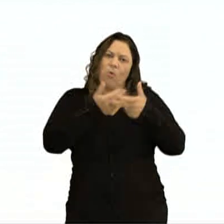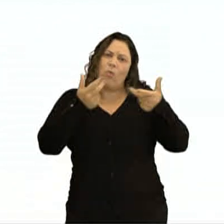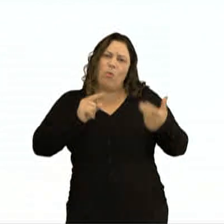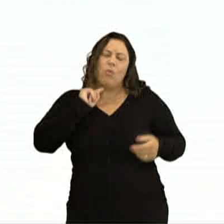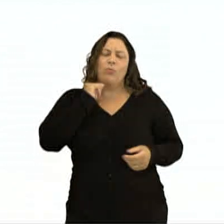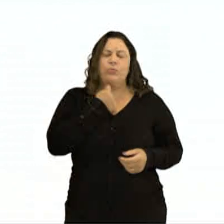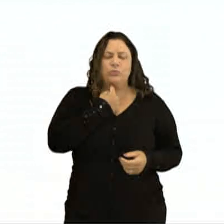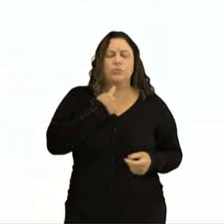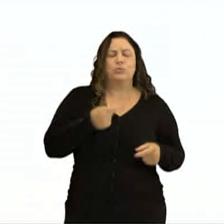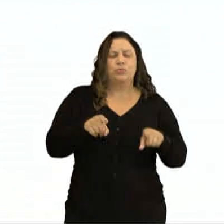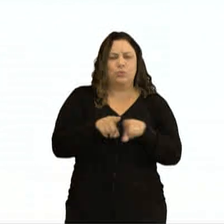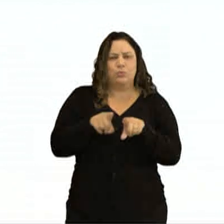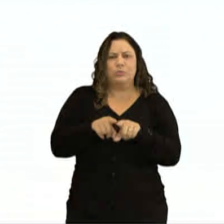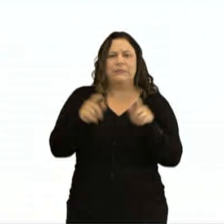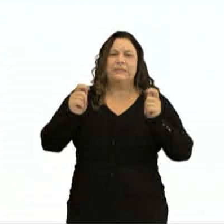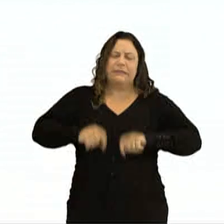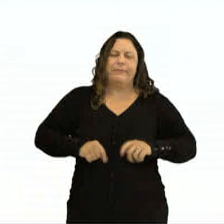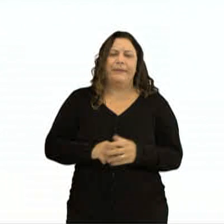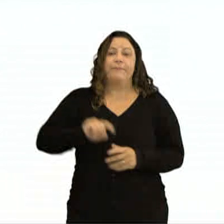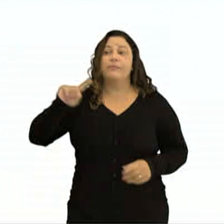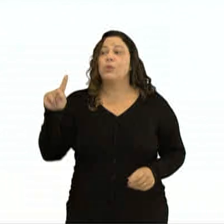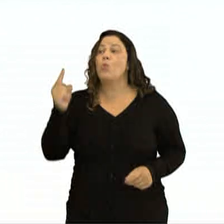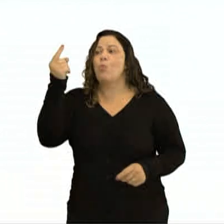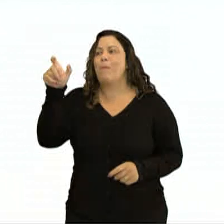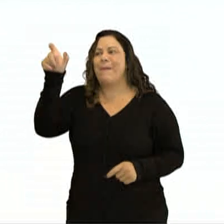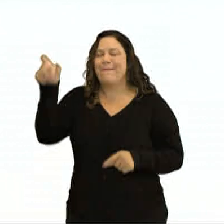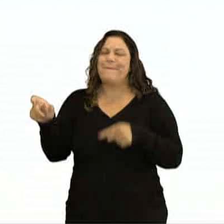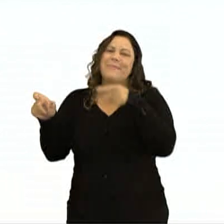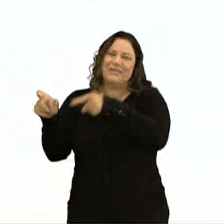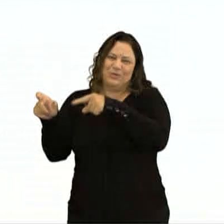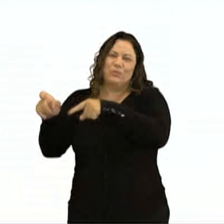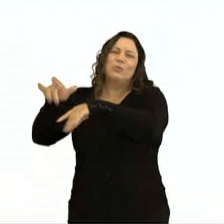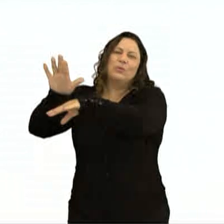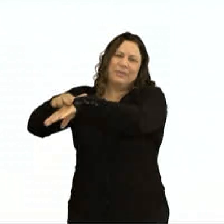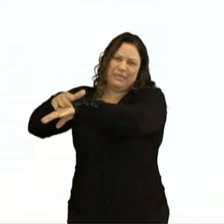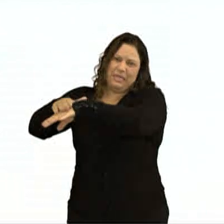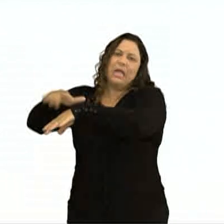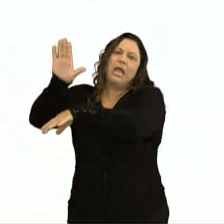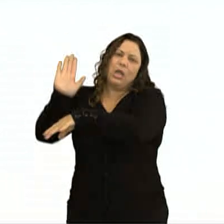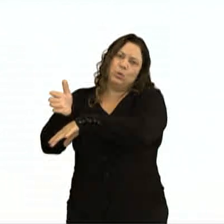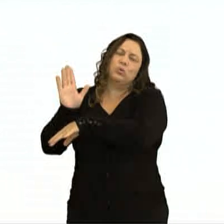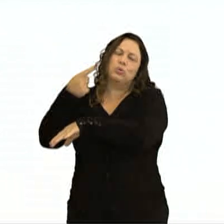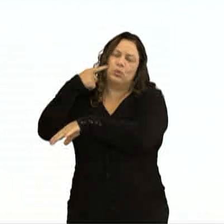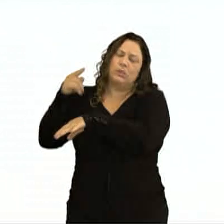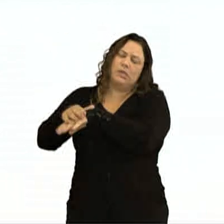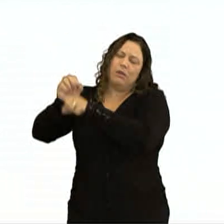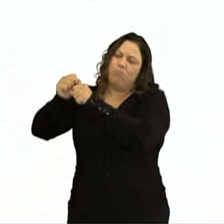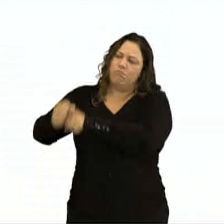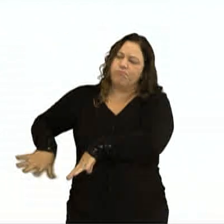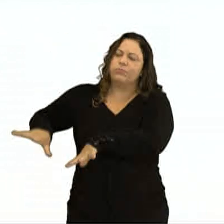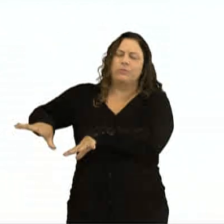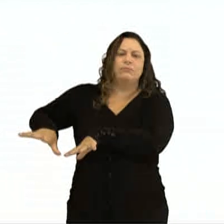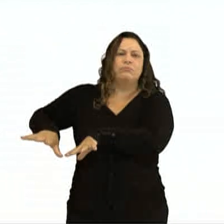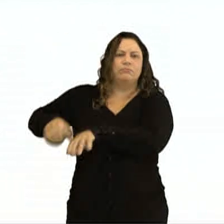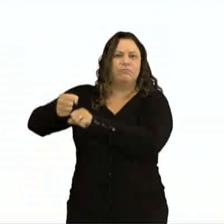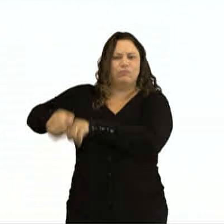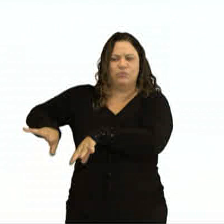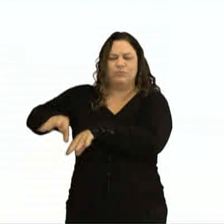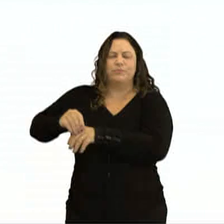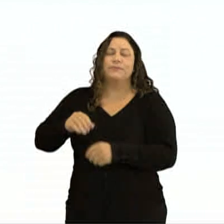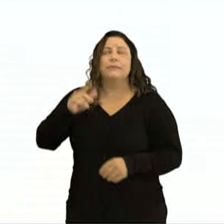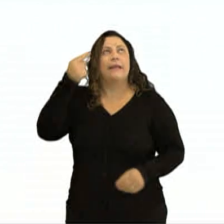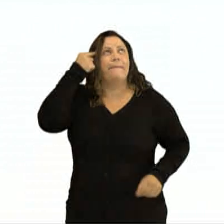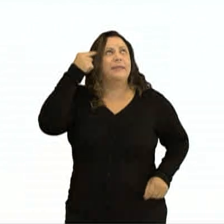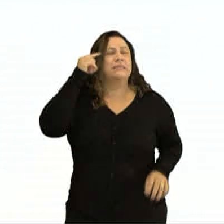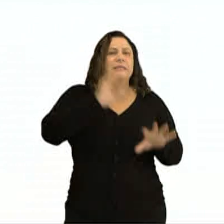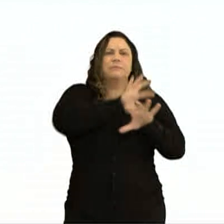elimina diariamente milhares de ovos pelas fezes. Então, vamos pensar, numa região onde há uma precariedade,